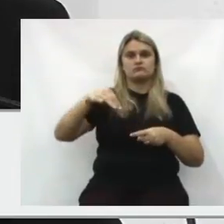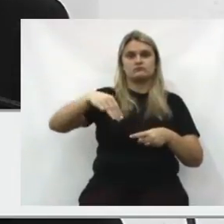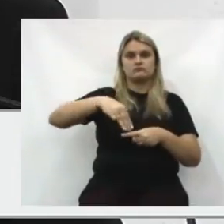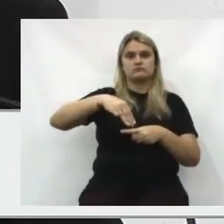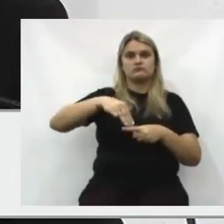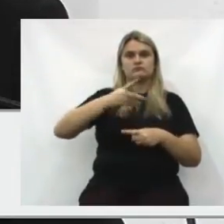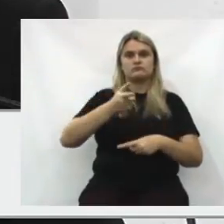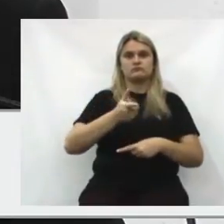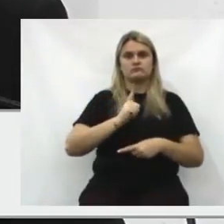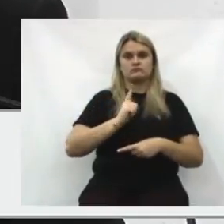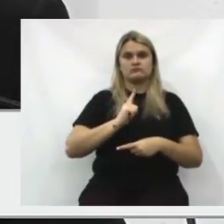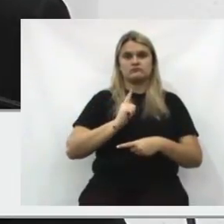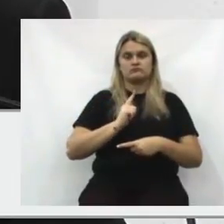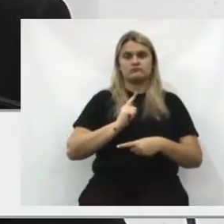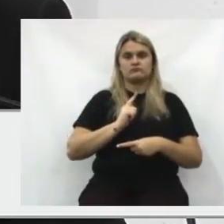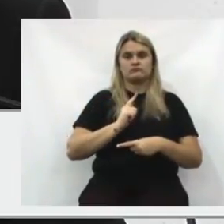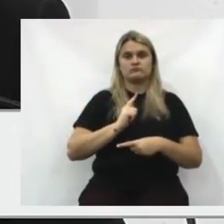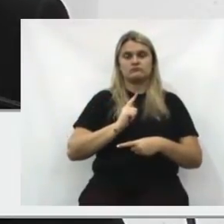Municipal de Maringá,